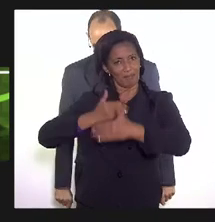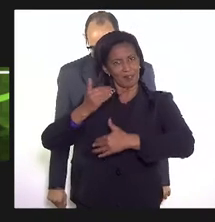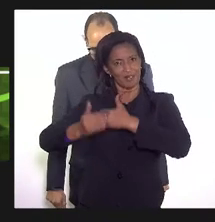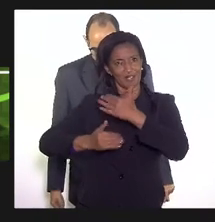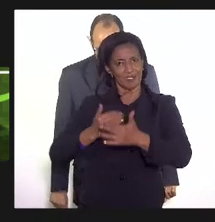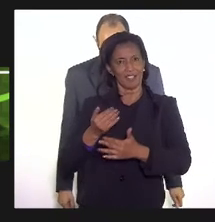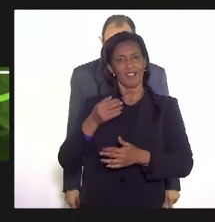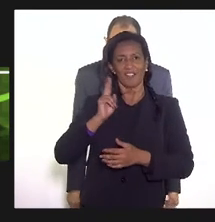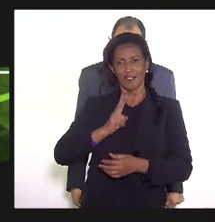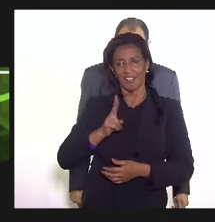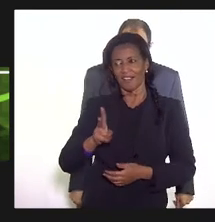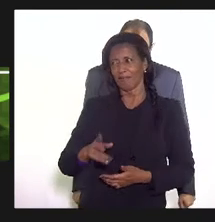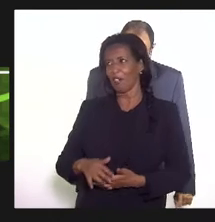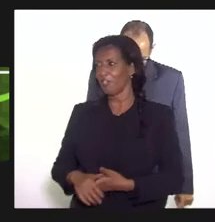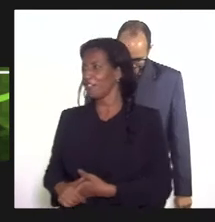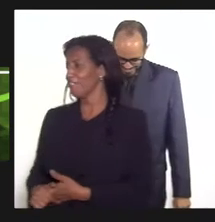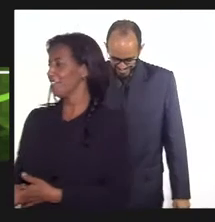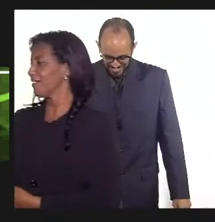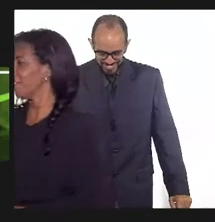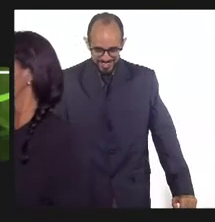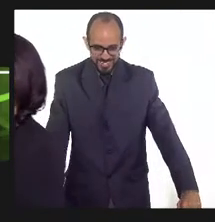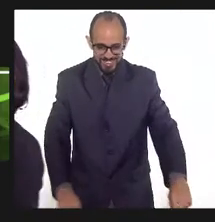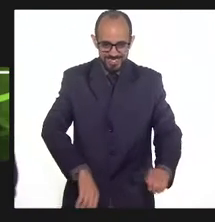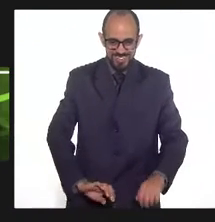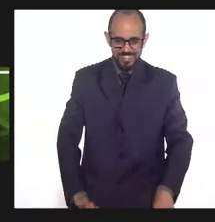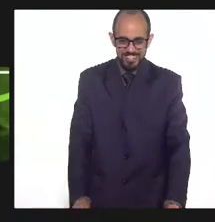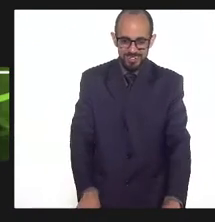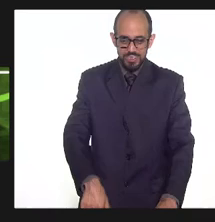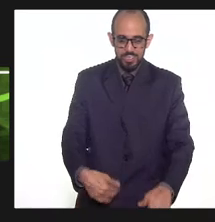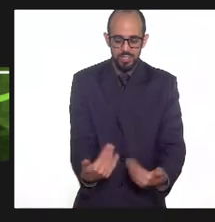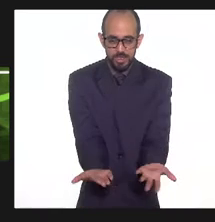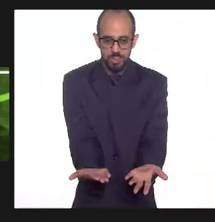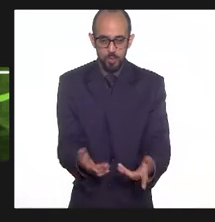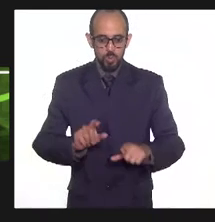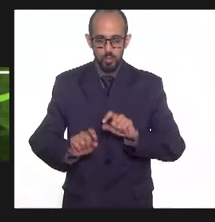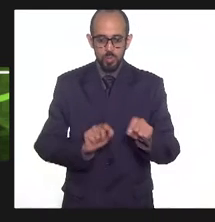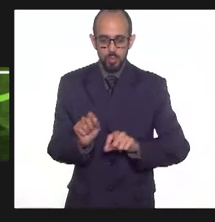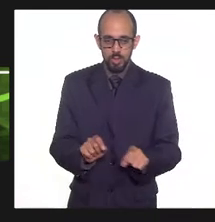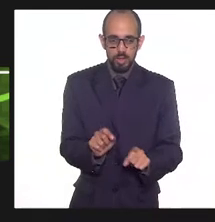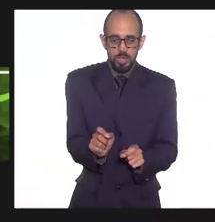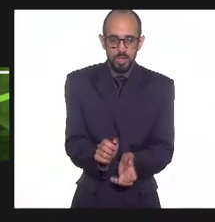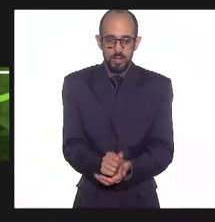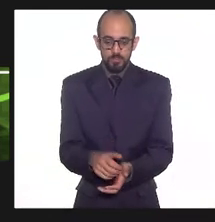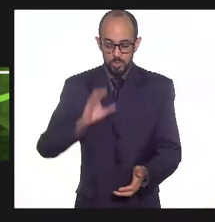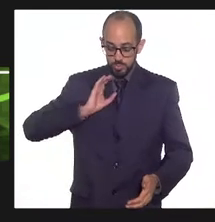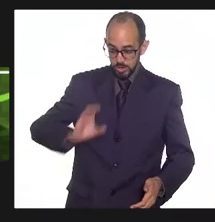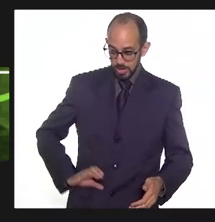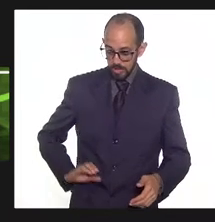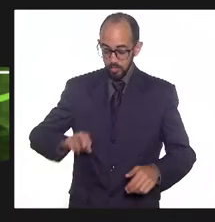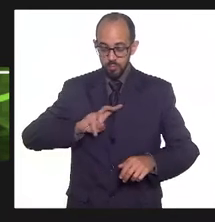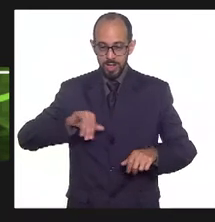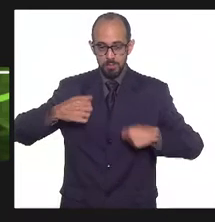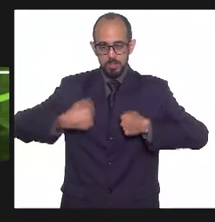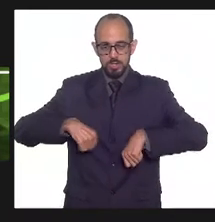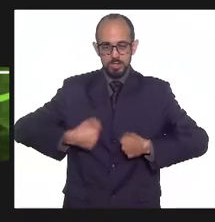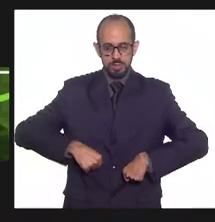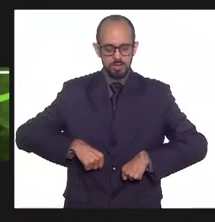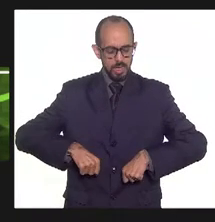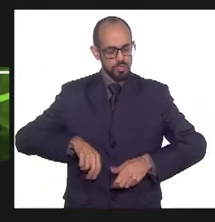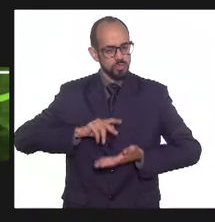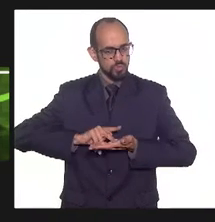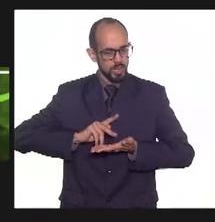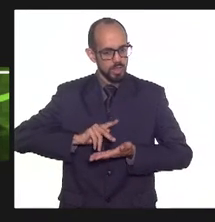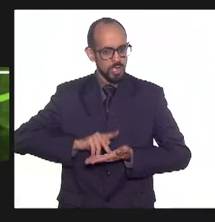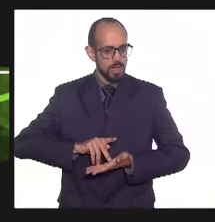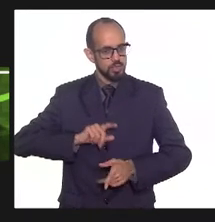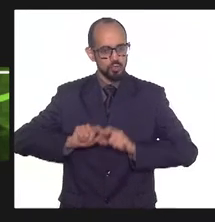vai passar com certeza e o o o cidadão ele vai precisar muito muito